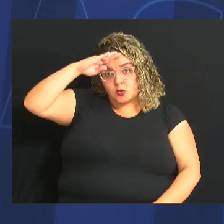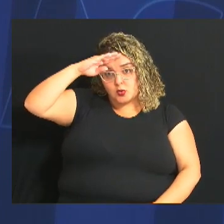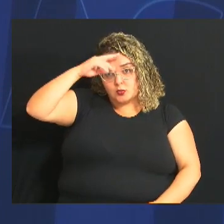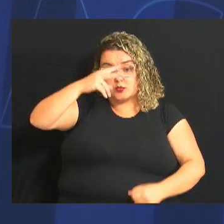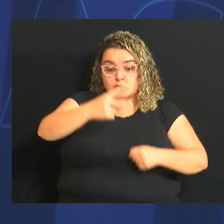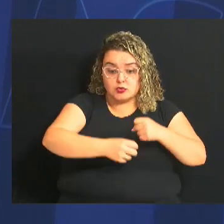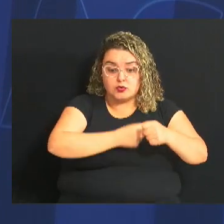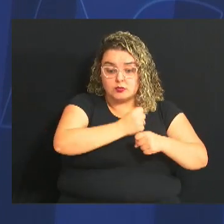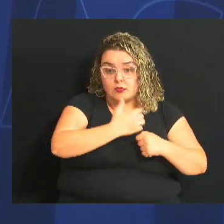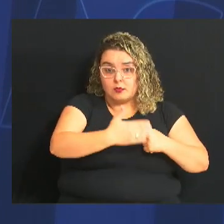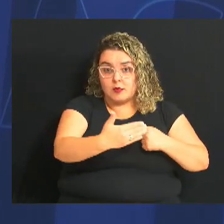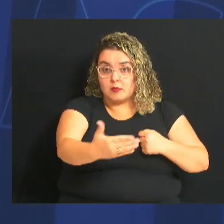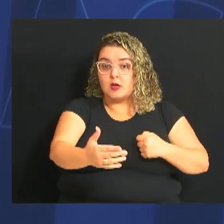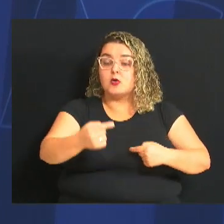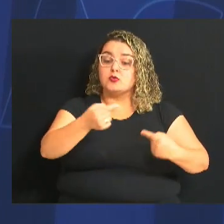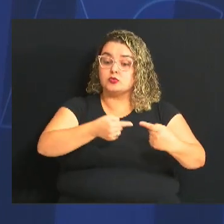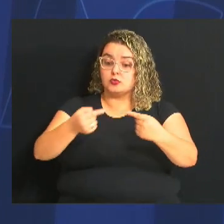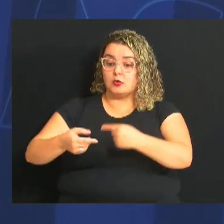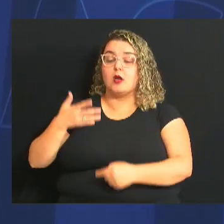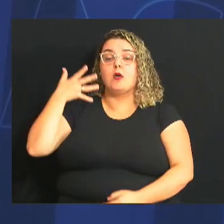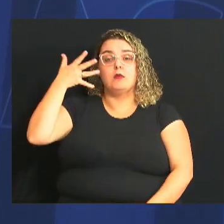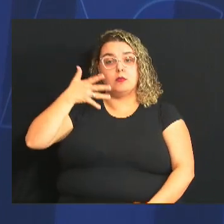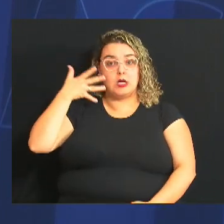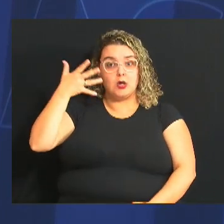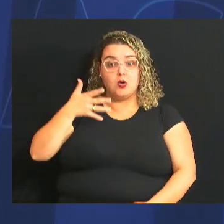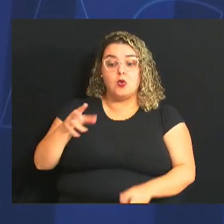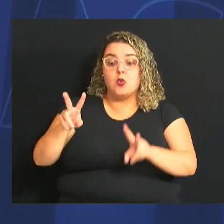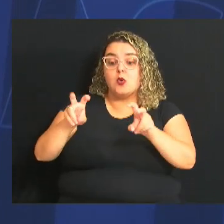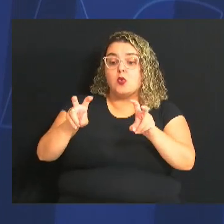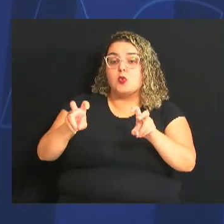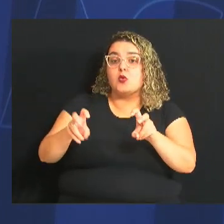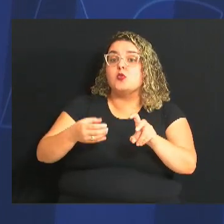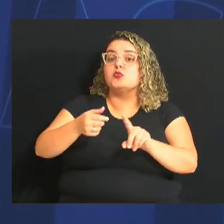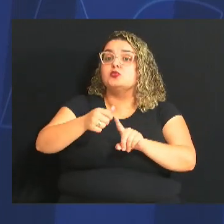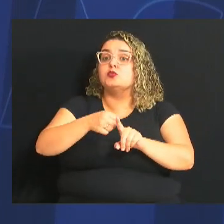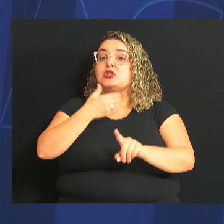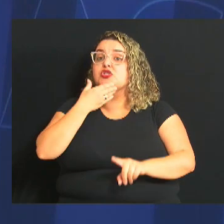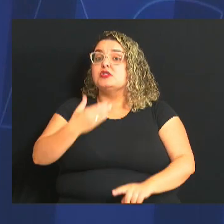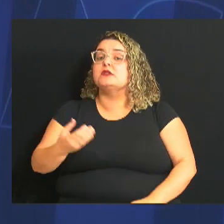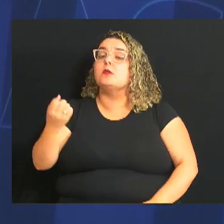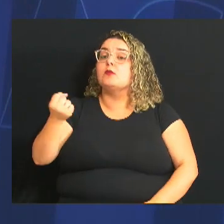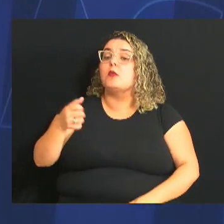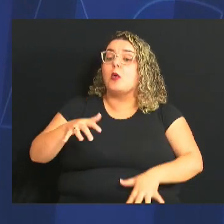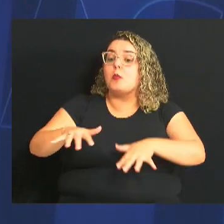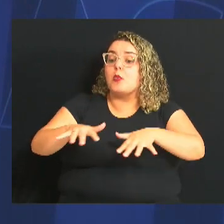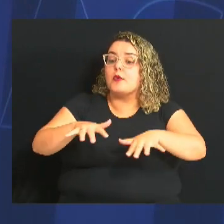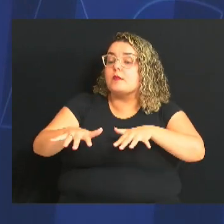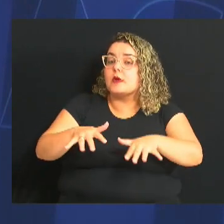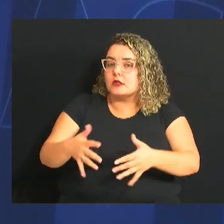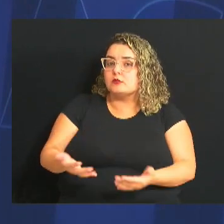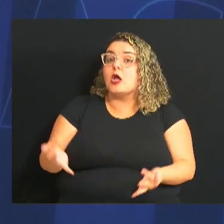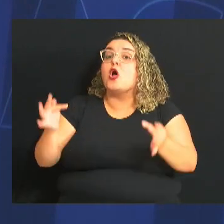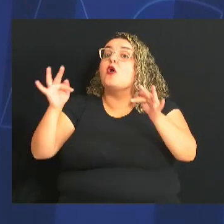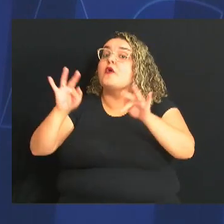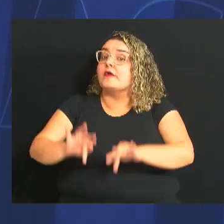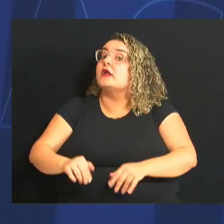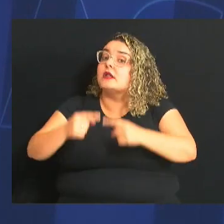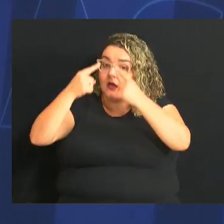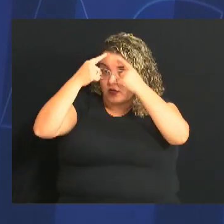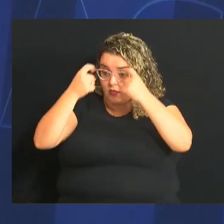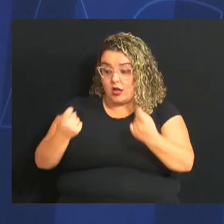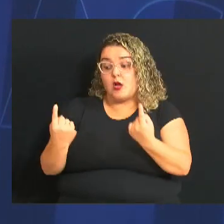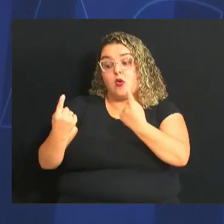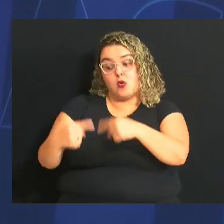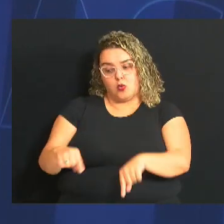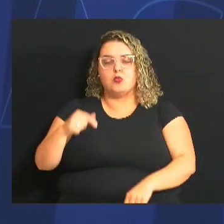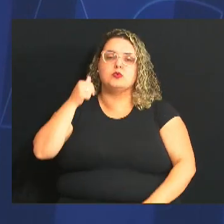um debate com palestras sobre o Dezembro Branco, mobilização pelo fim da violência contra as